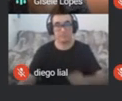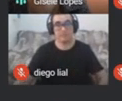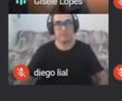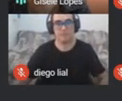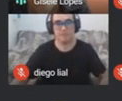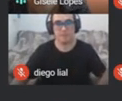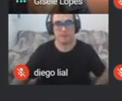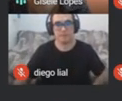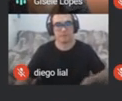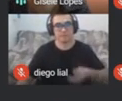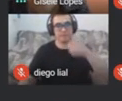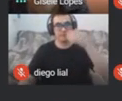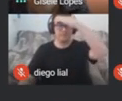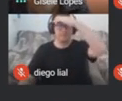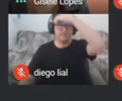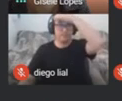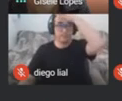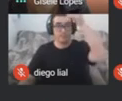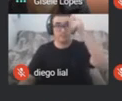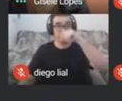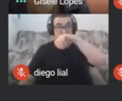Não posso começar do final, né?